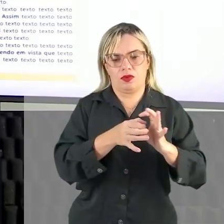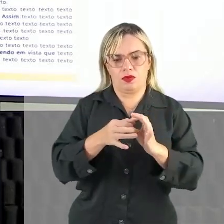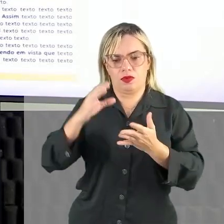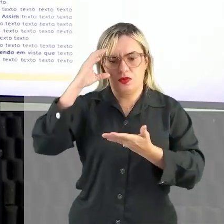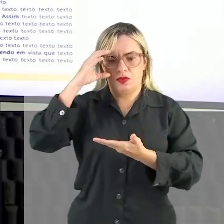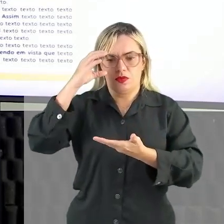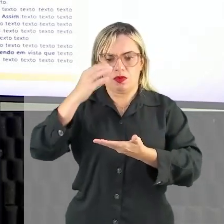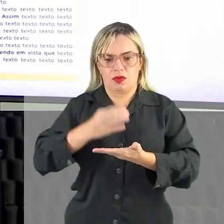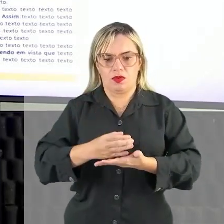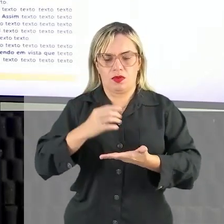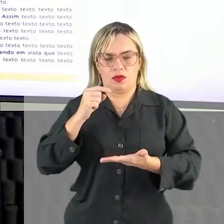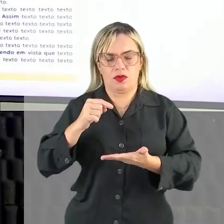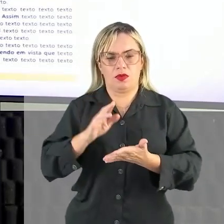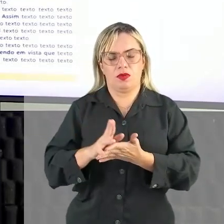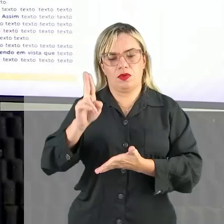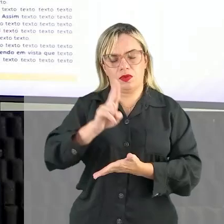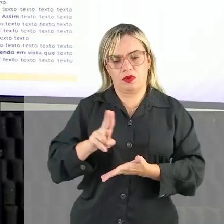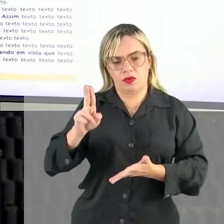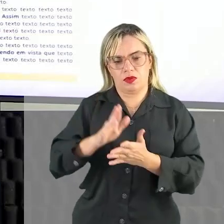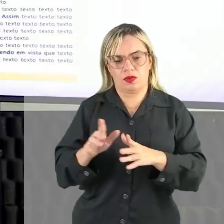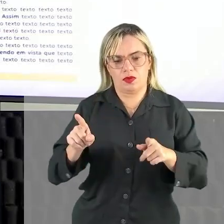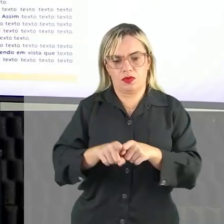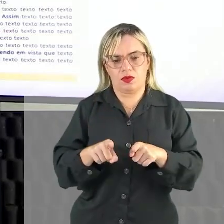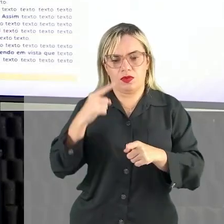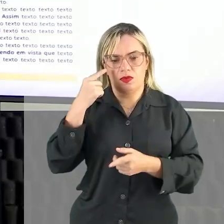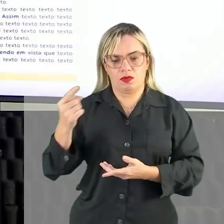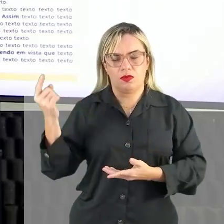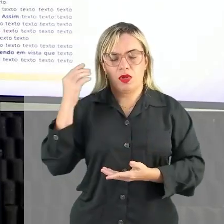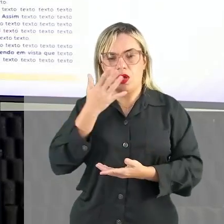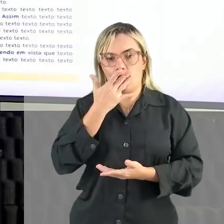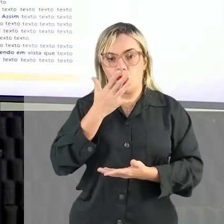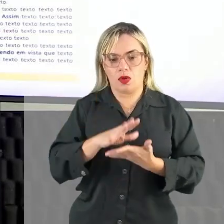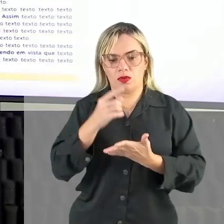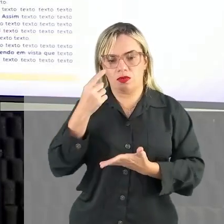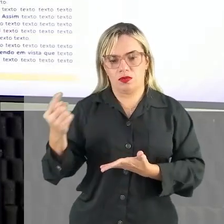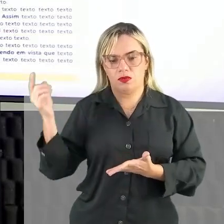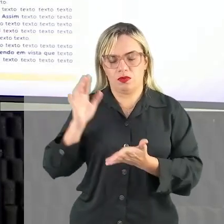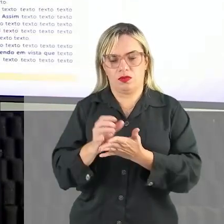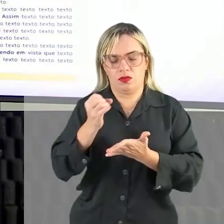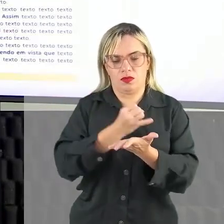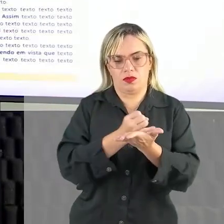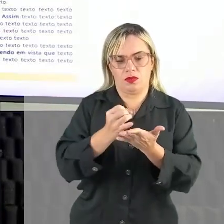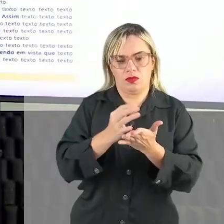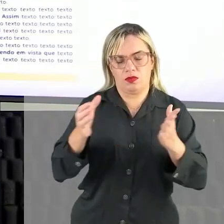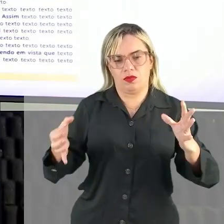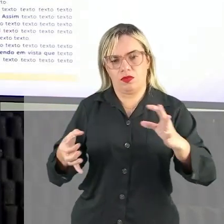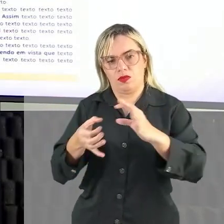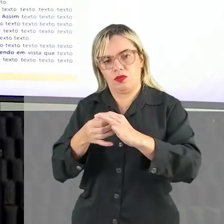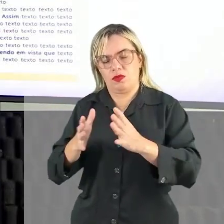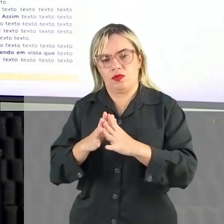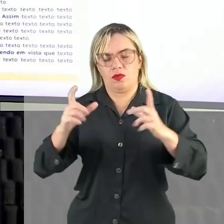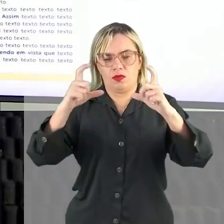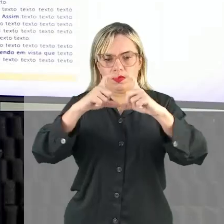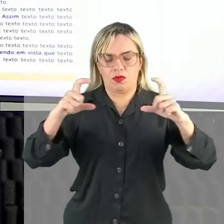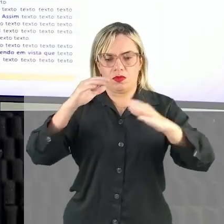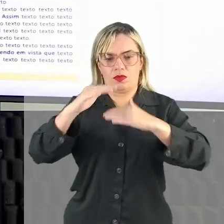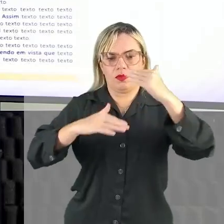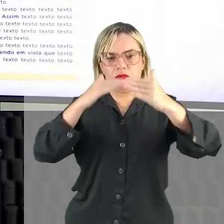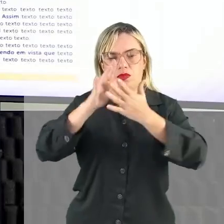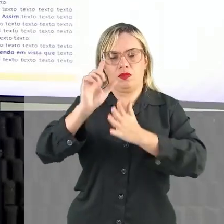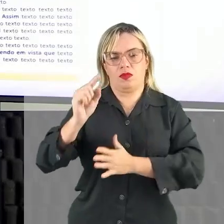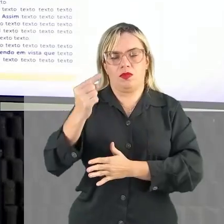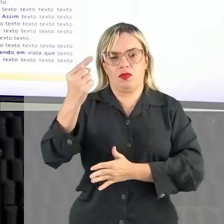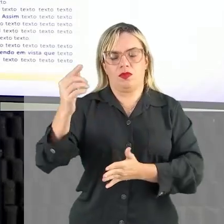tese nós temos um operador que liga a introdução para o desenvolvimento um e que